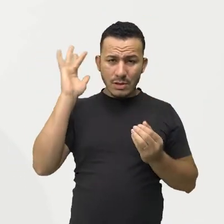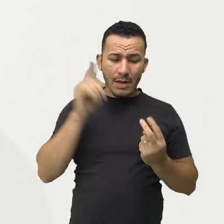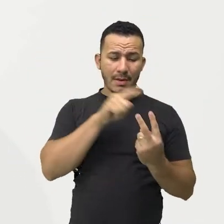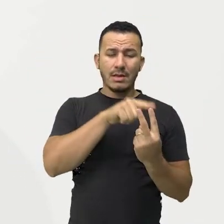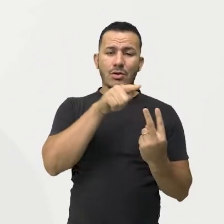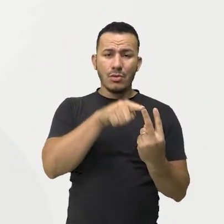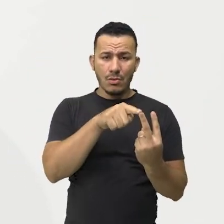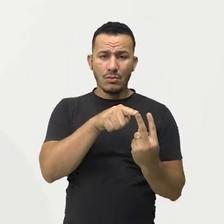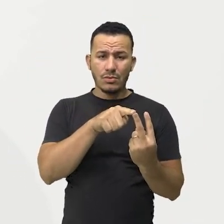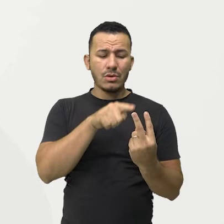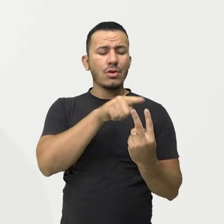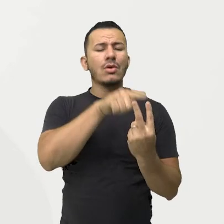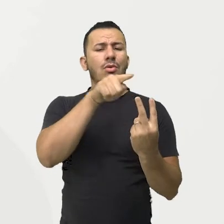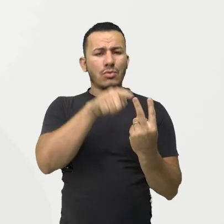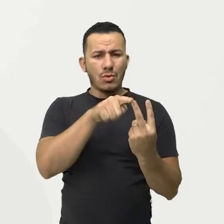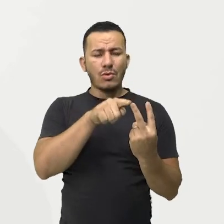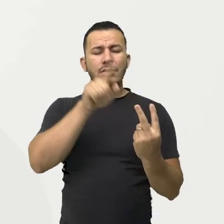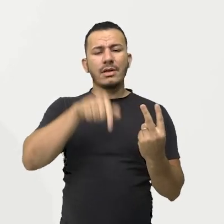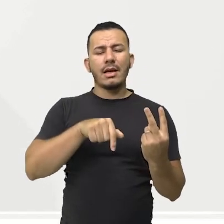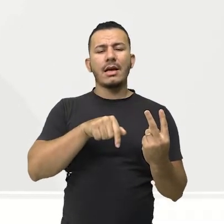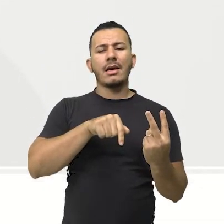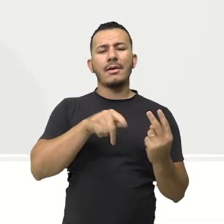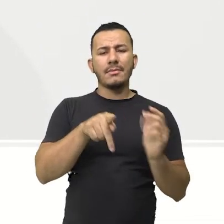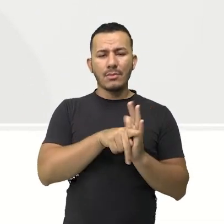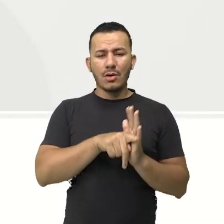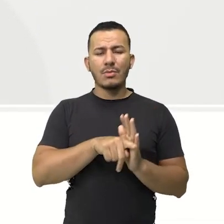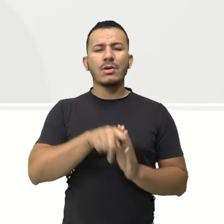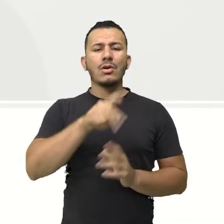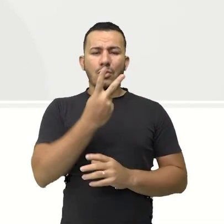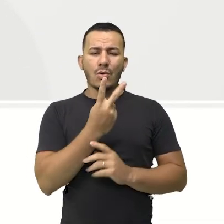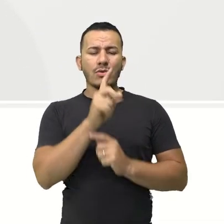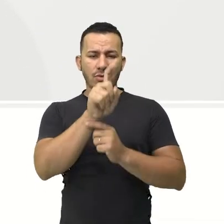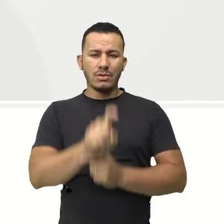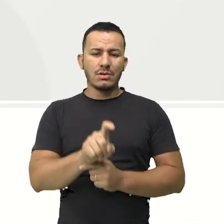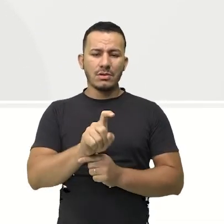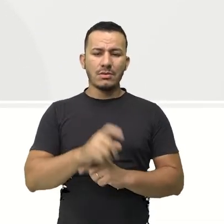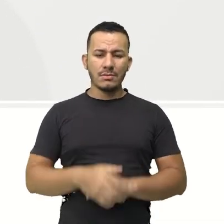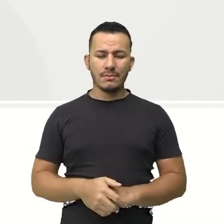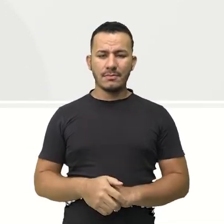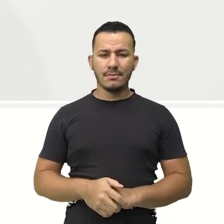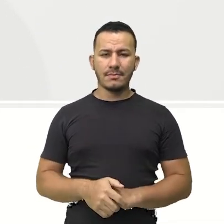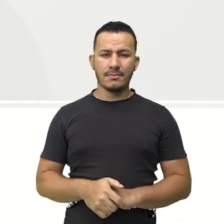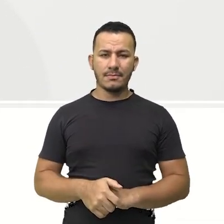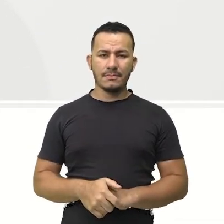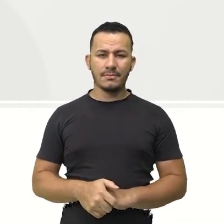capacetes. Então, vou chamar esses 2 capacetes de 2x. Ó.